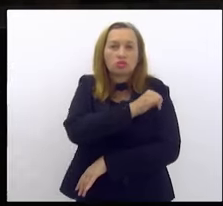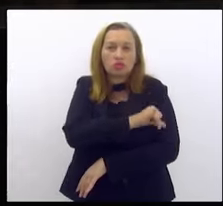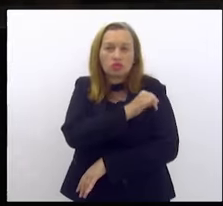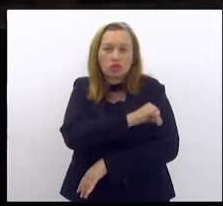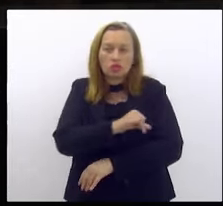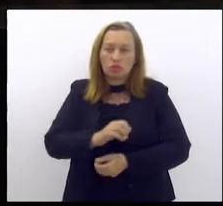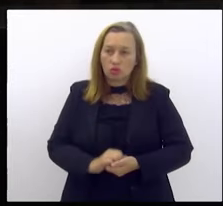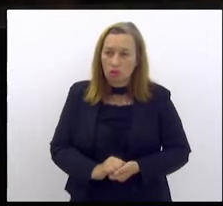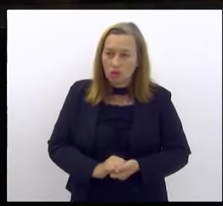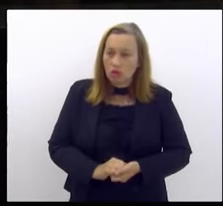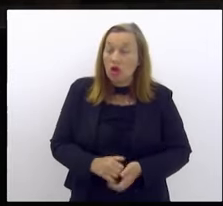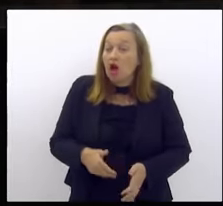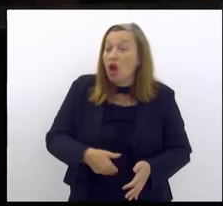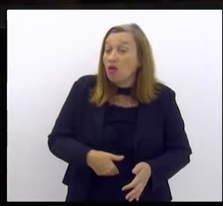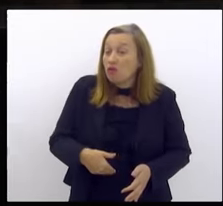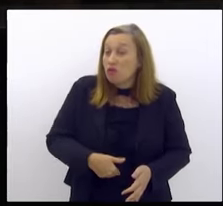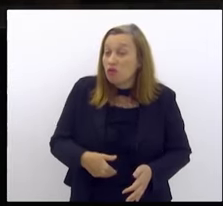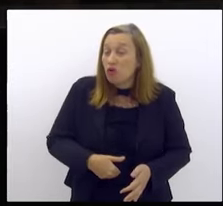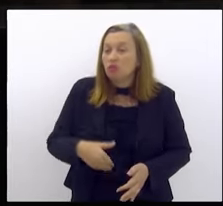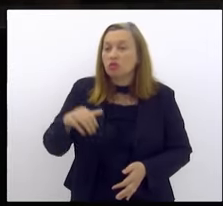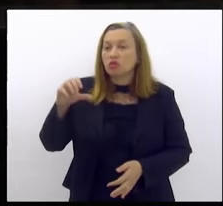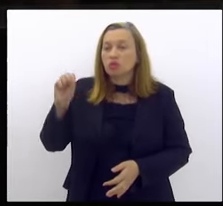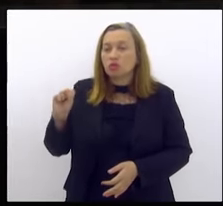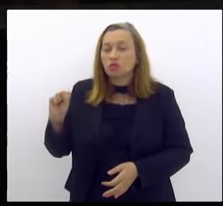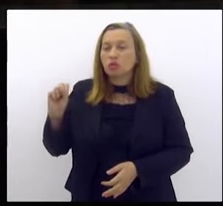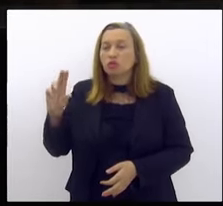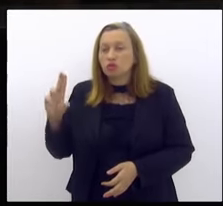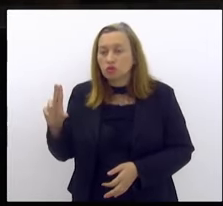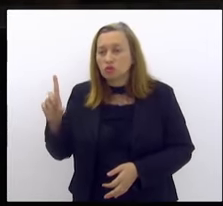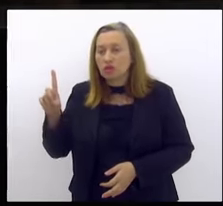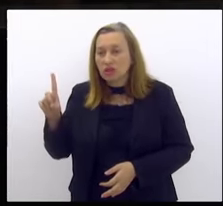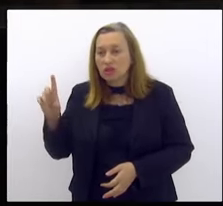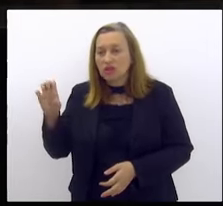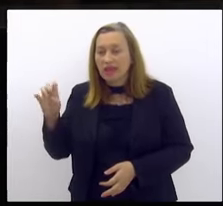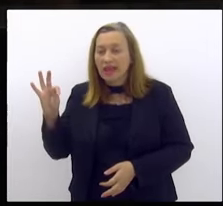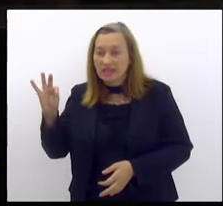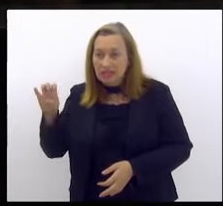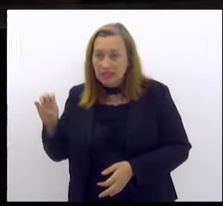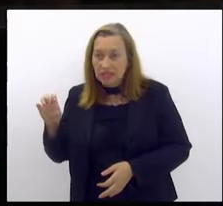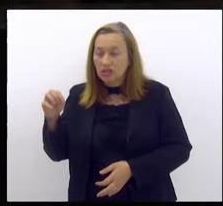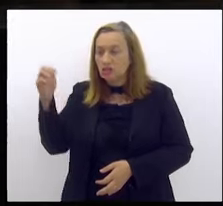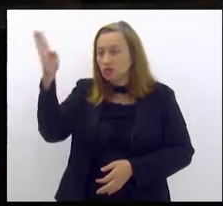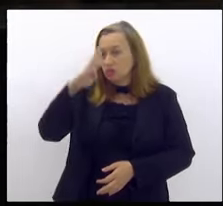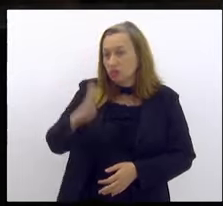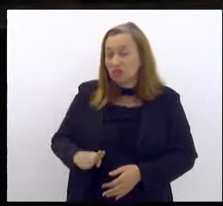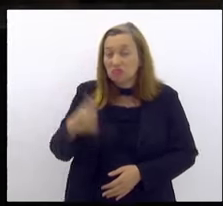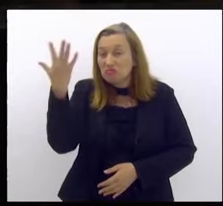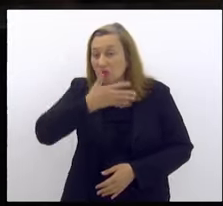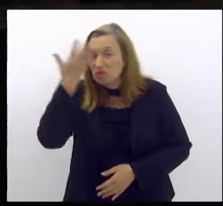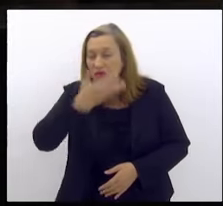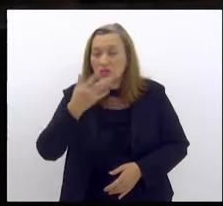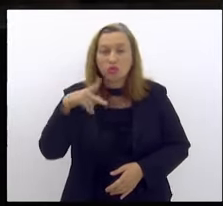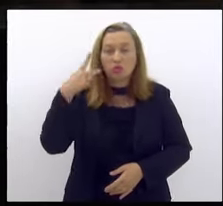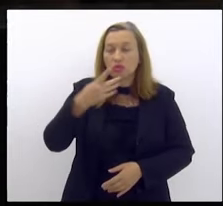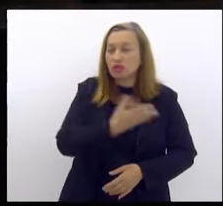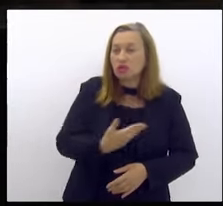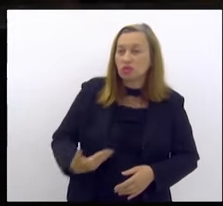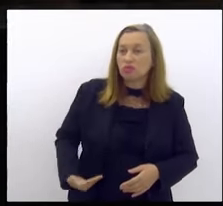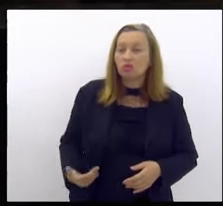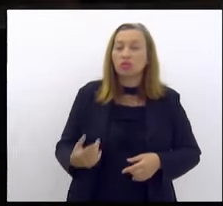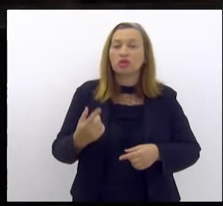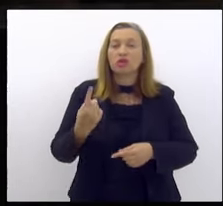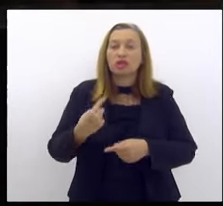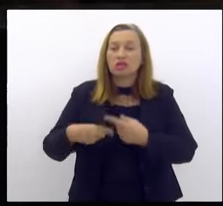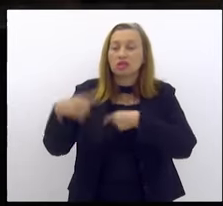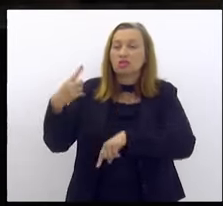o epicentro da fome no sudeste do Brasil e que não vemos políticas públicas que garantam a superação